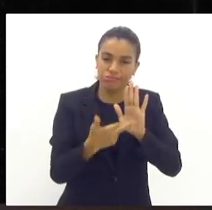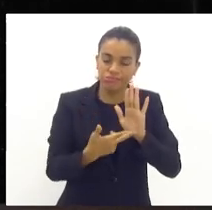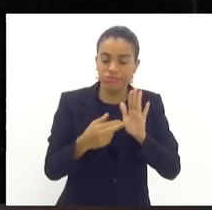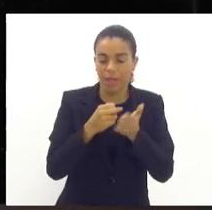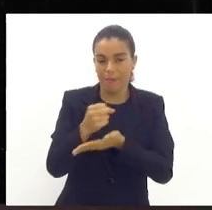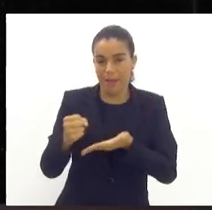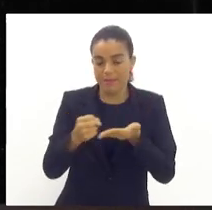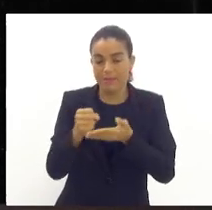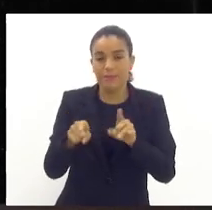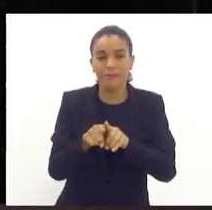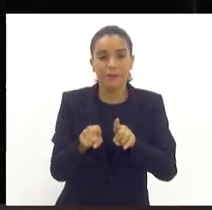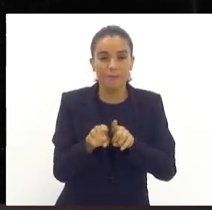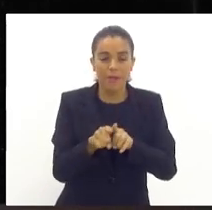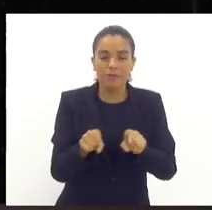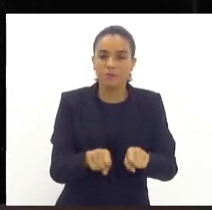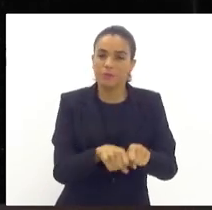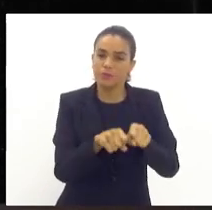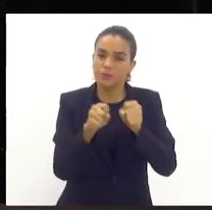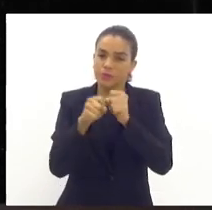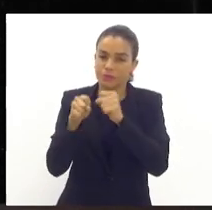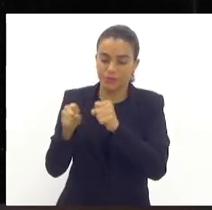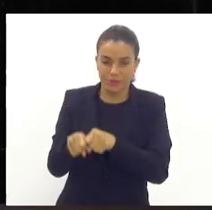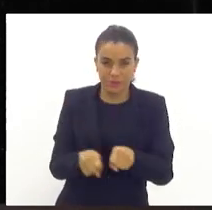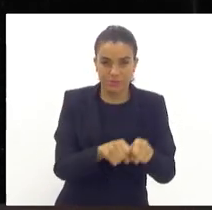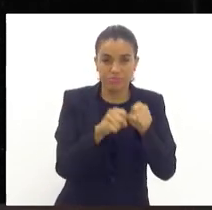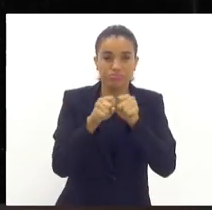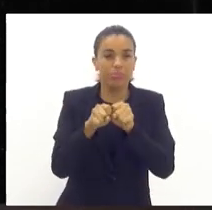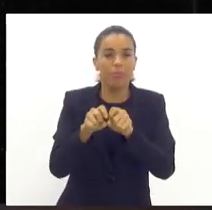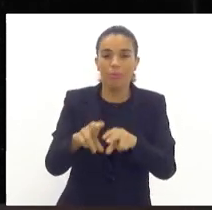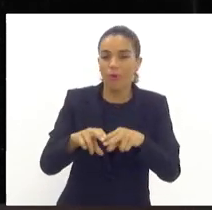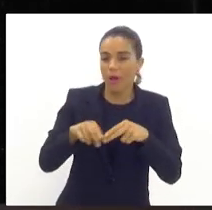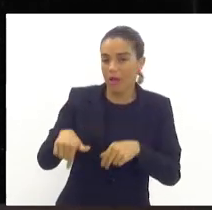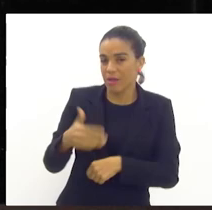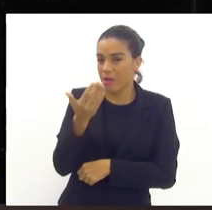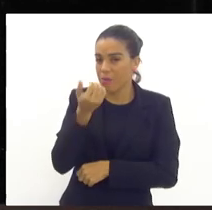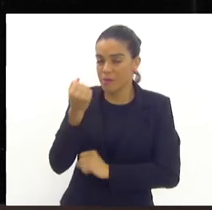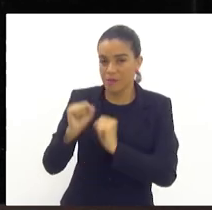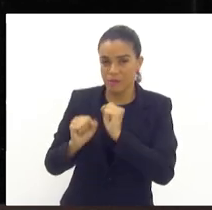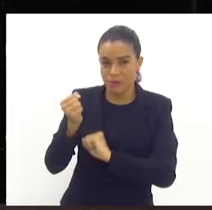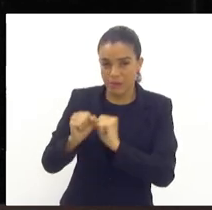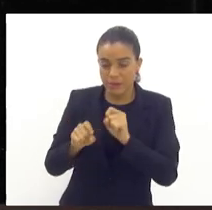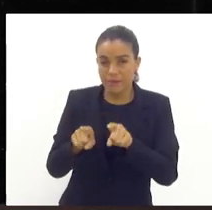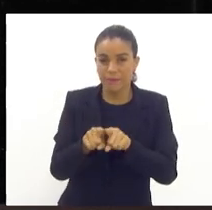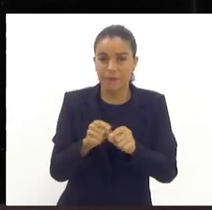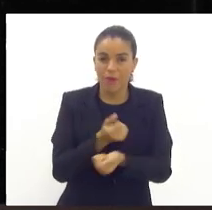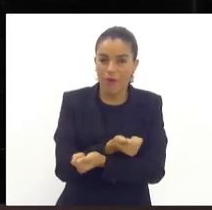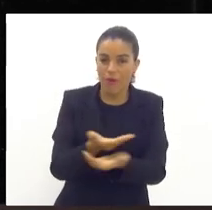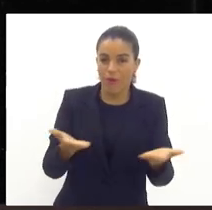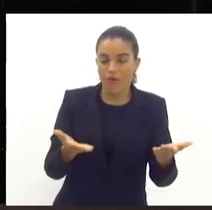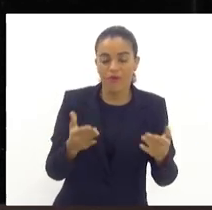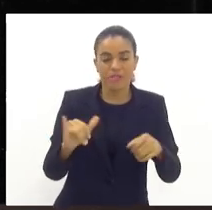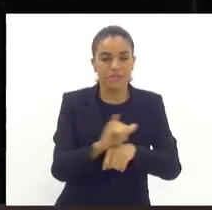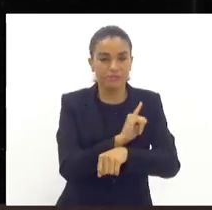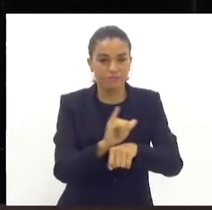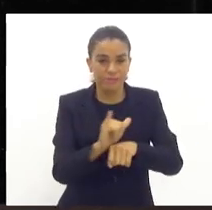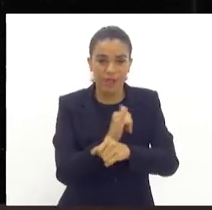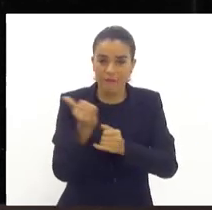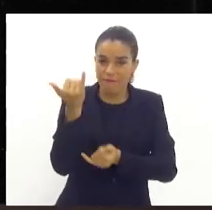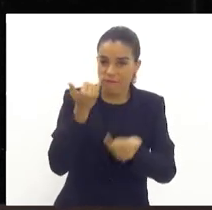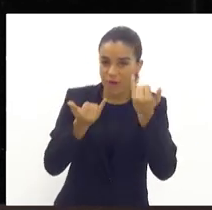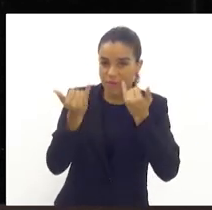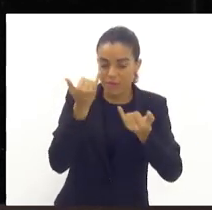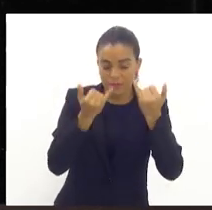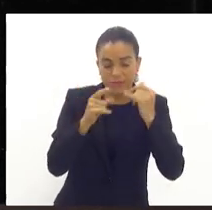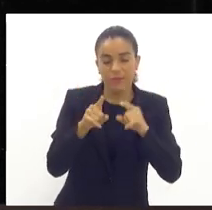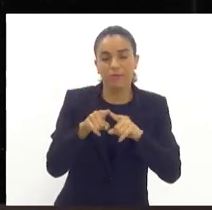Esclarecer a respeito dos prejuízos causados pelos alimentos processados e ultraprocessados. Oferecer ferramentas, informações, a fim que a